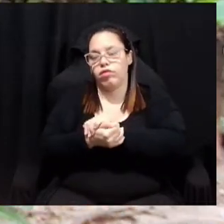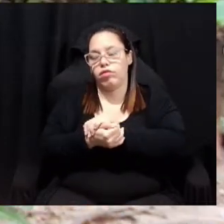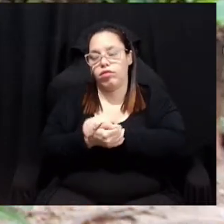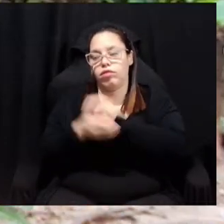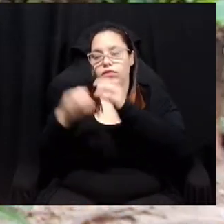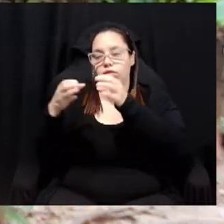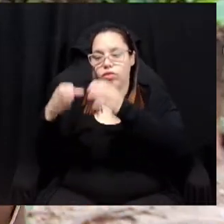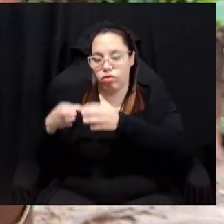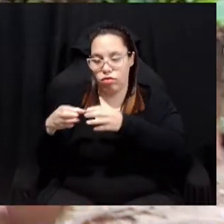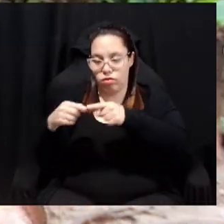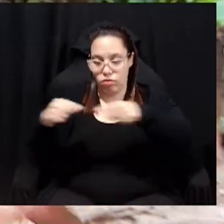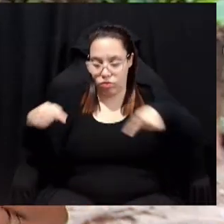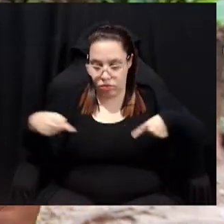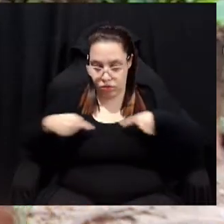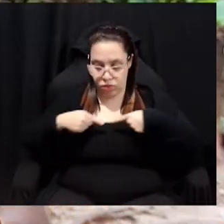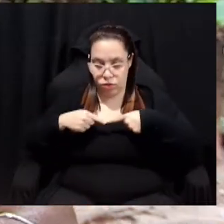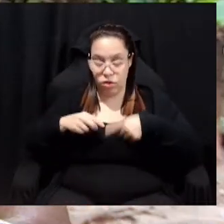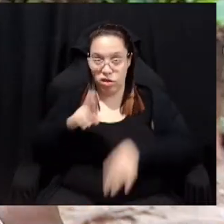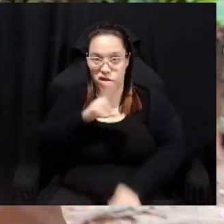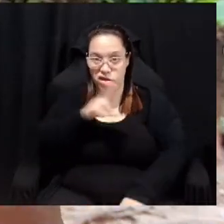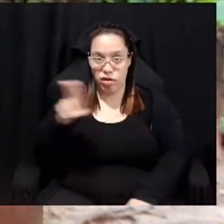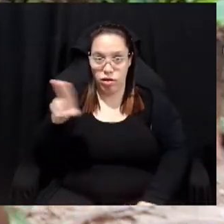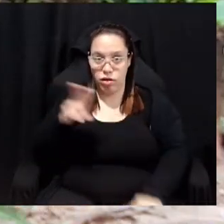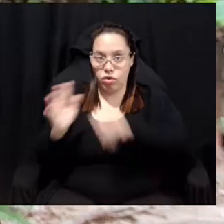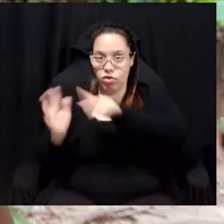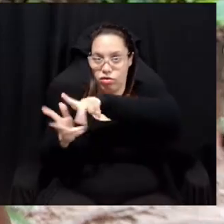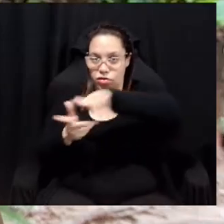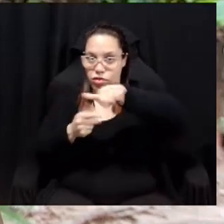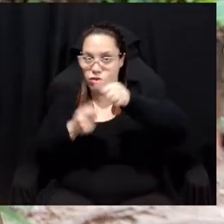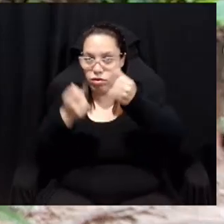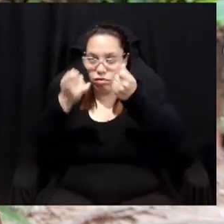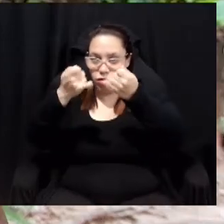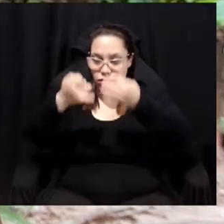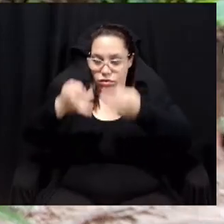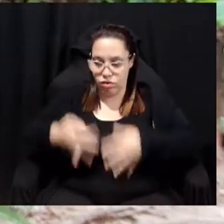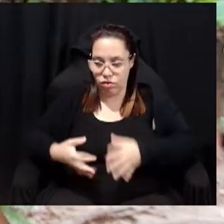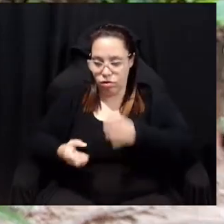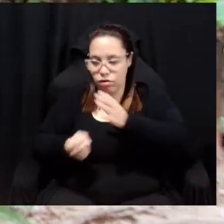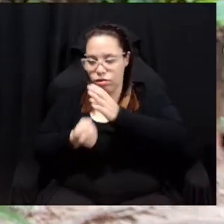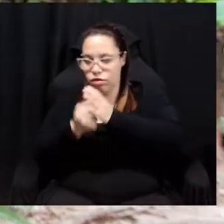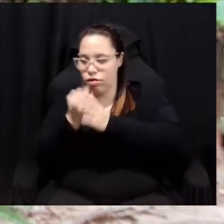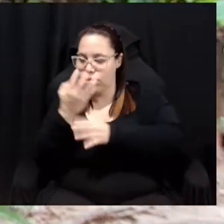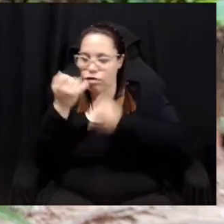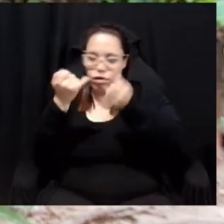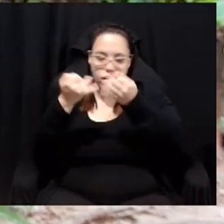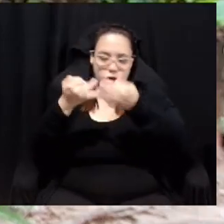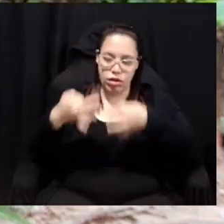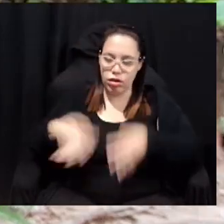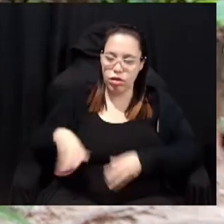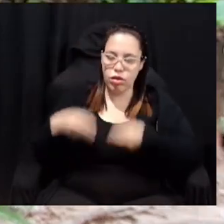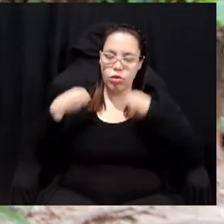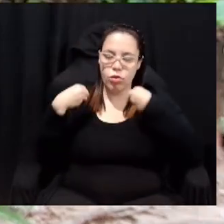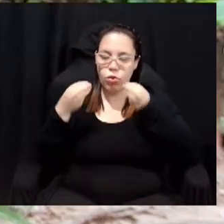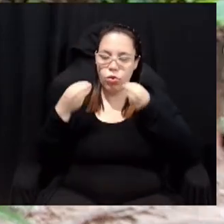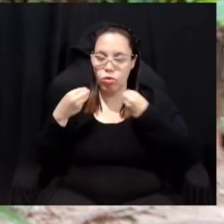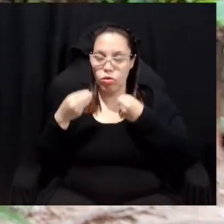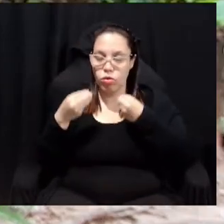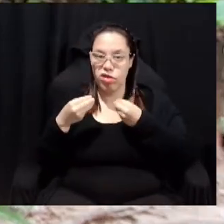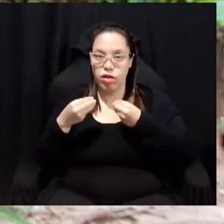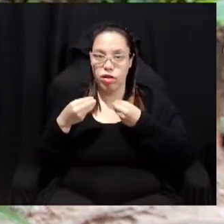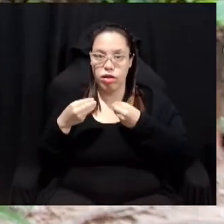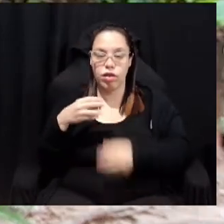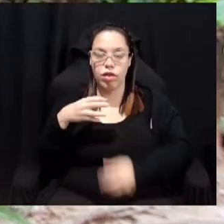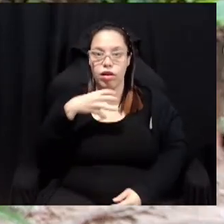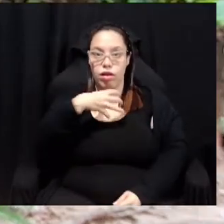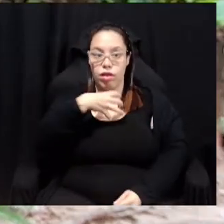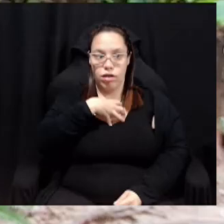pratos com nomes internacionais, explicando as suas origens, explicando como funcionava, eles ficavam assim